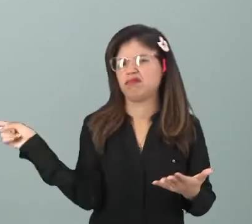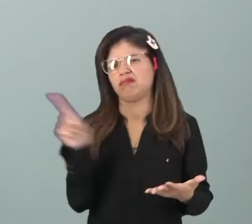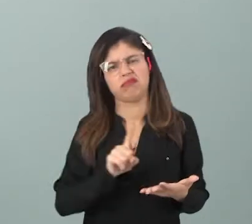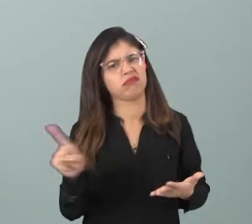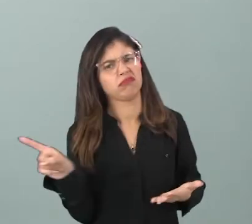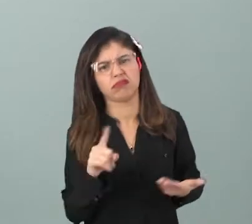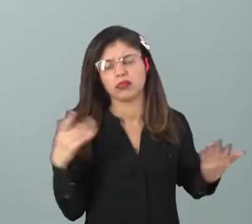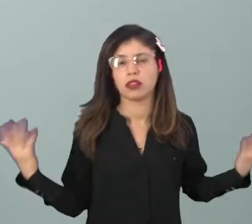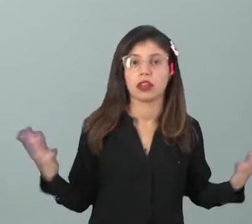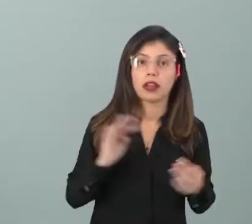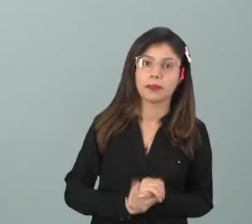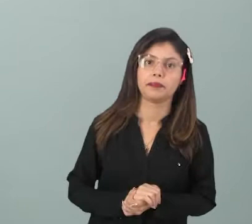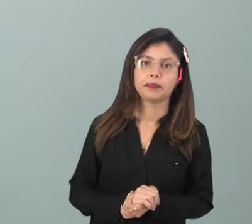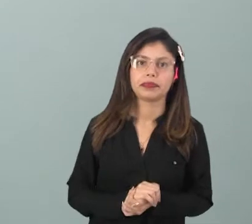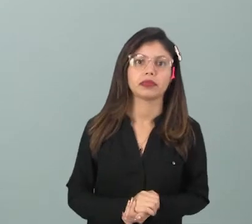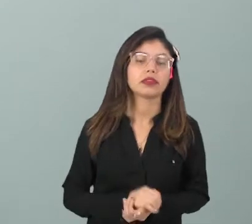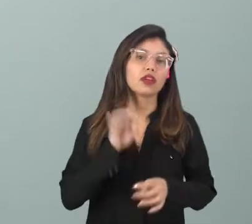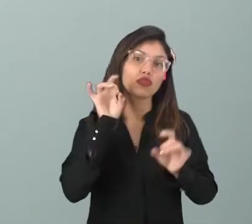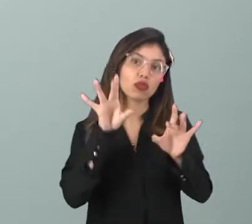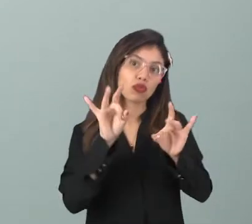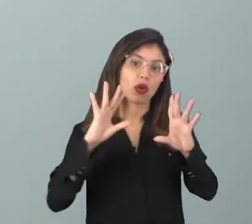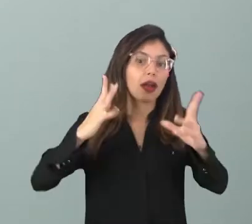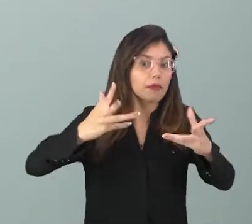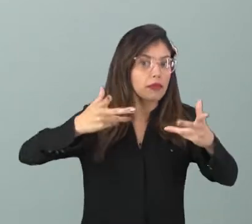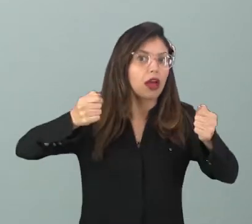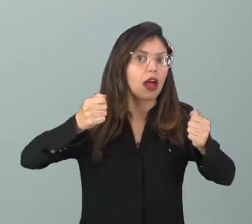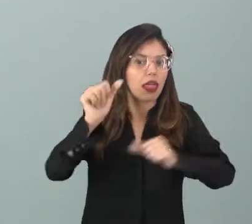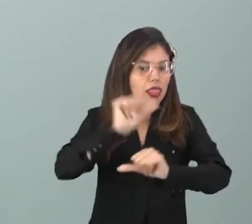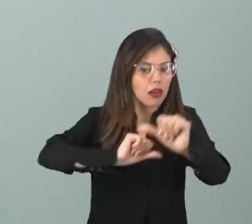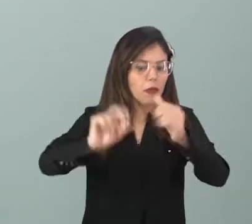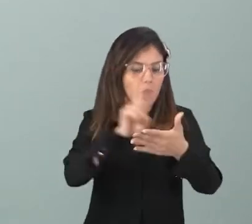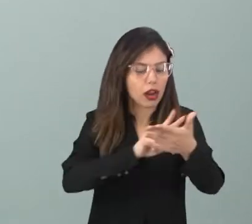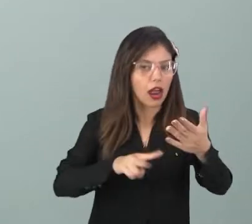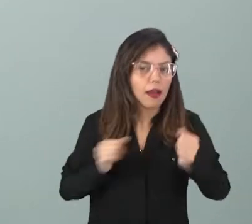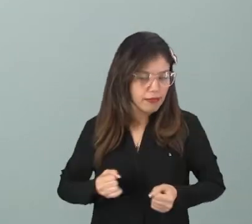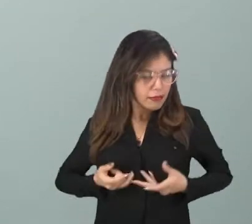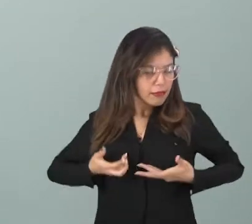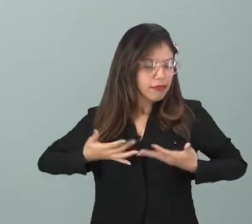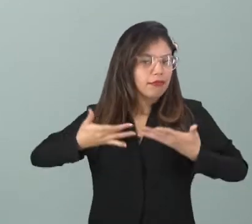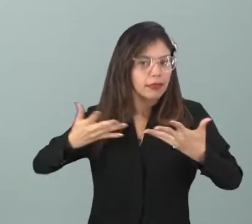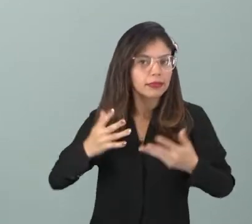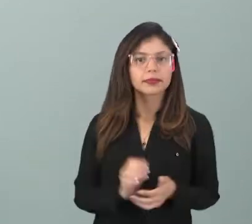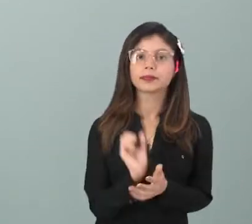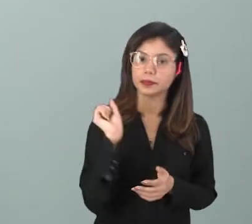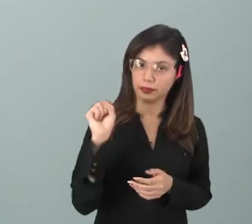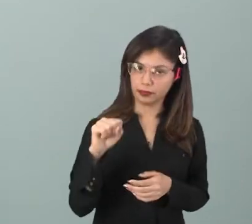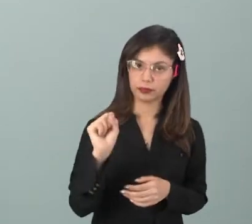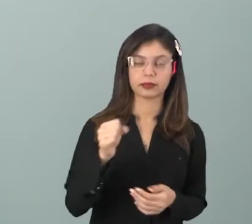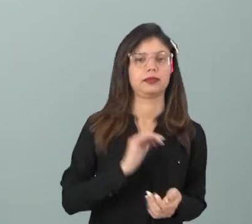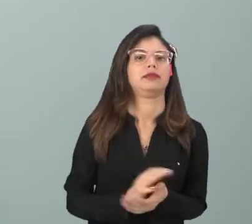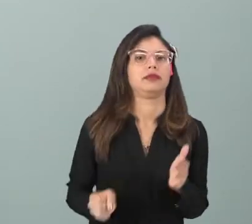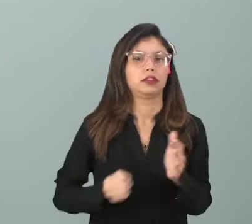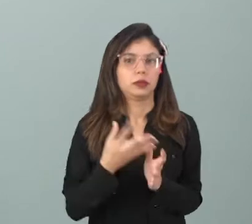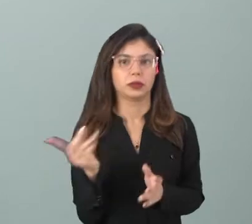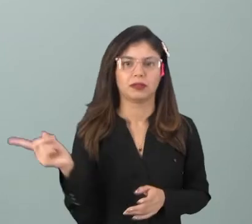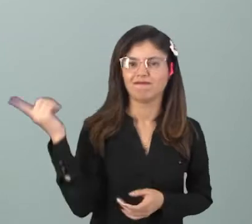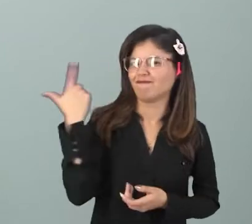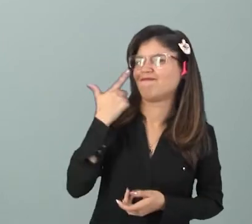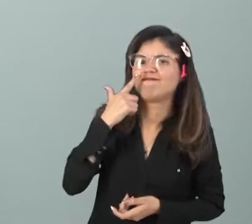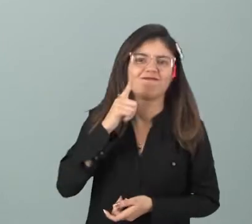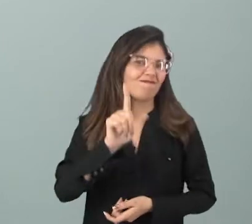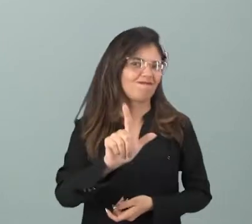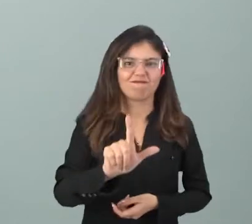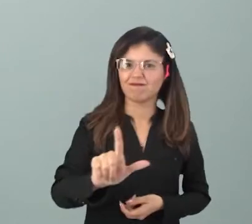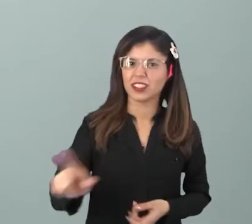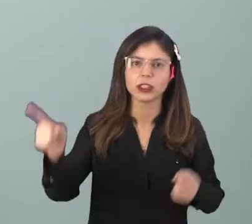livro no entanto isso é uma questão de hábito de transformar a leitura em prazer é isso mesmo gente Muitos dizem que